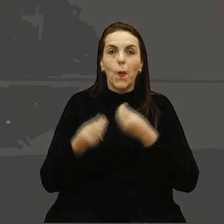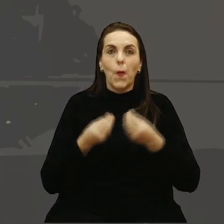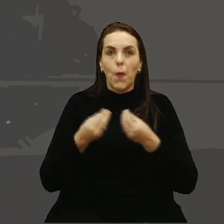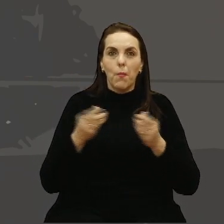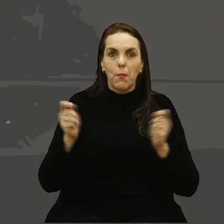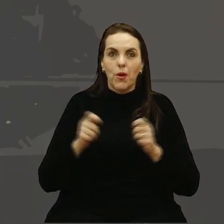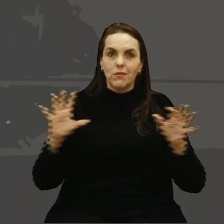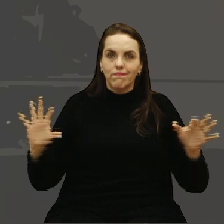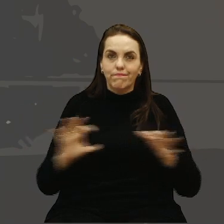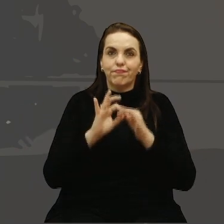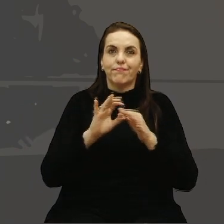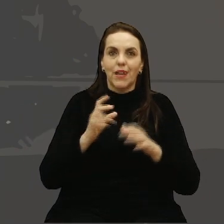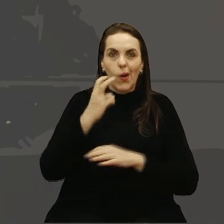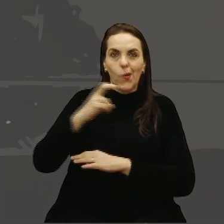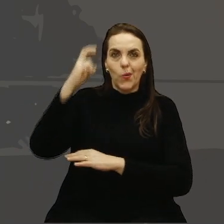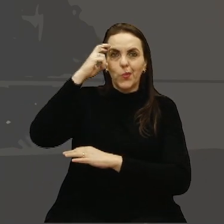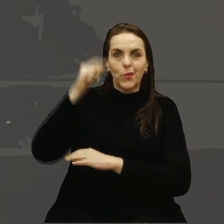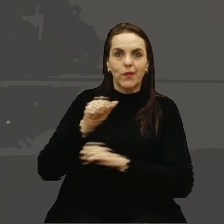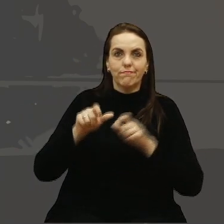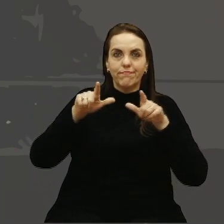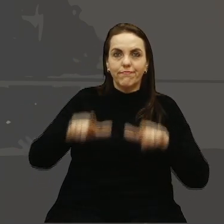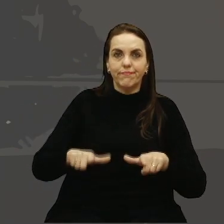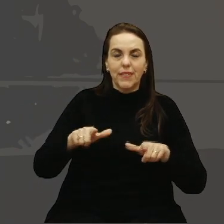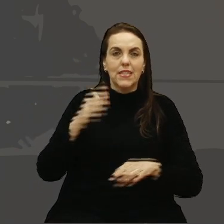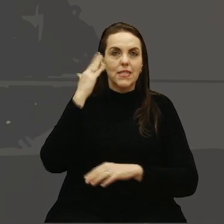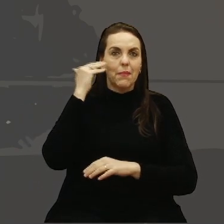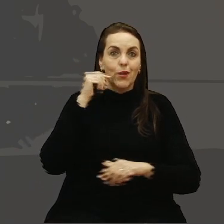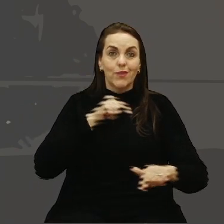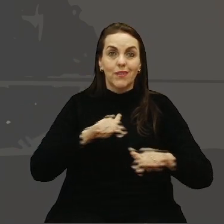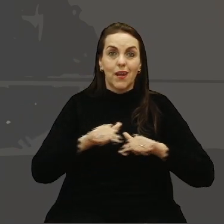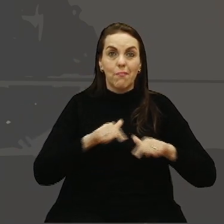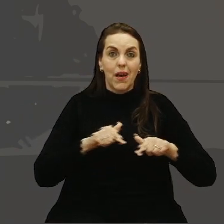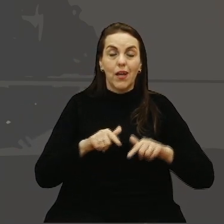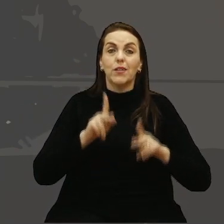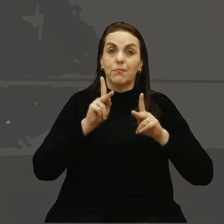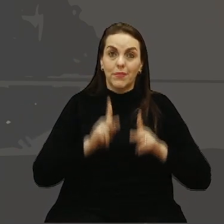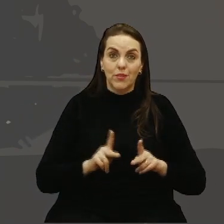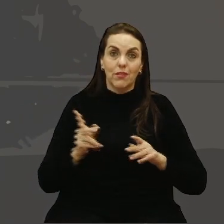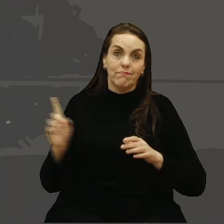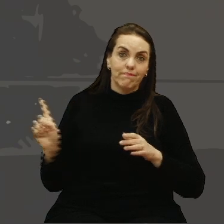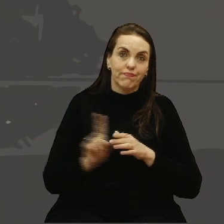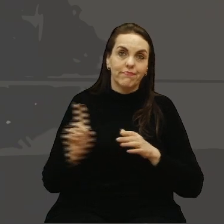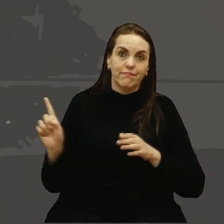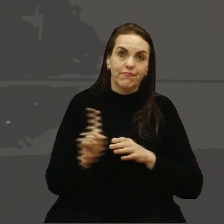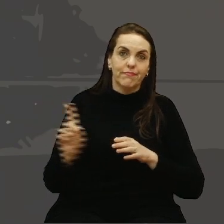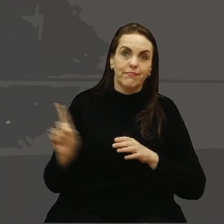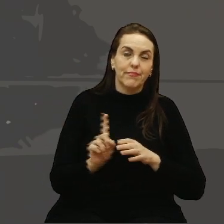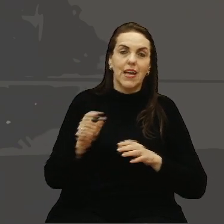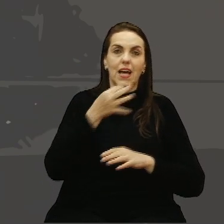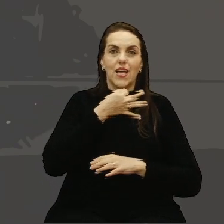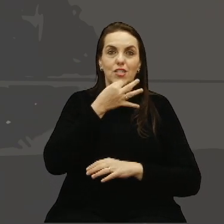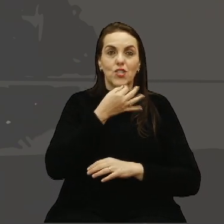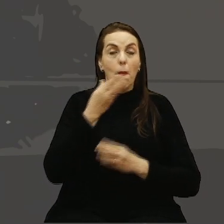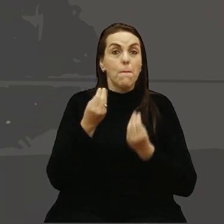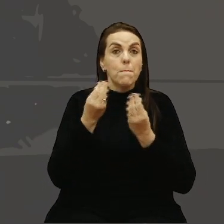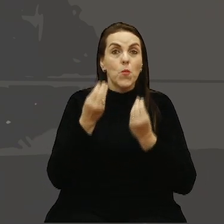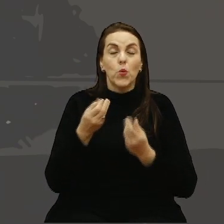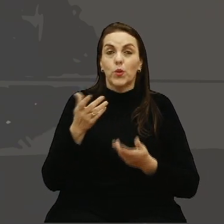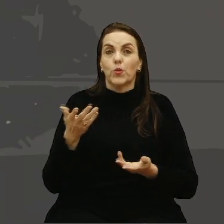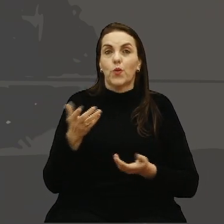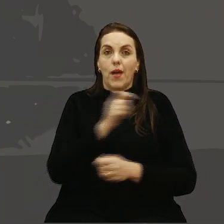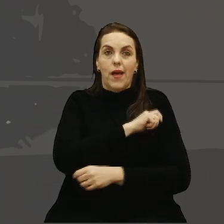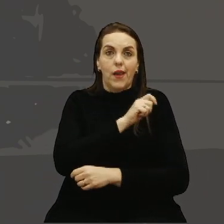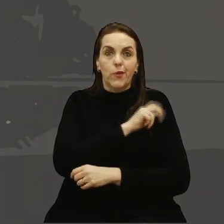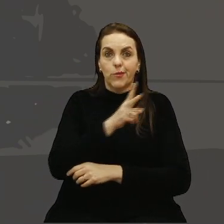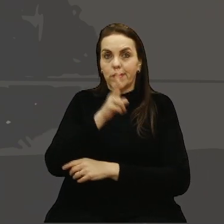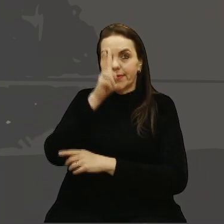bem com a nossa cultura local, sabendo que o trabalho é um elemento que faz muita gente vir para cá e que nós temos muito estudante do ensino médio